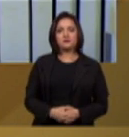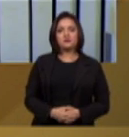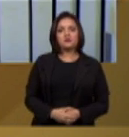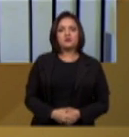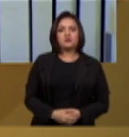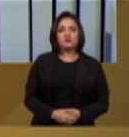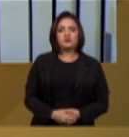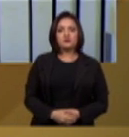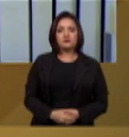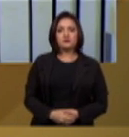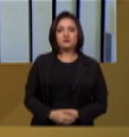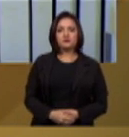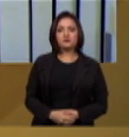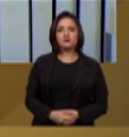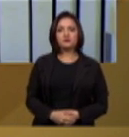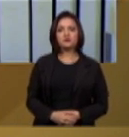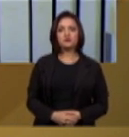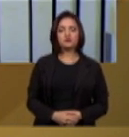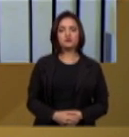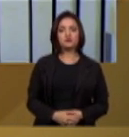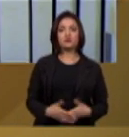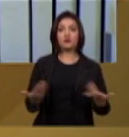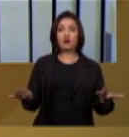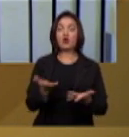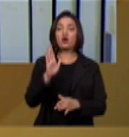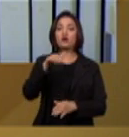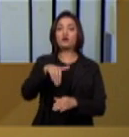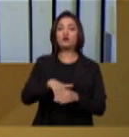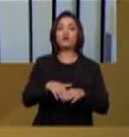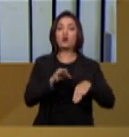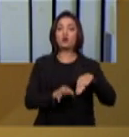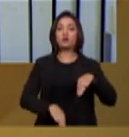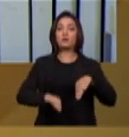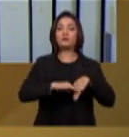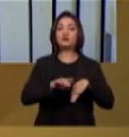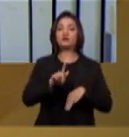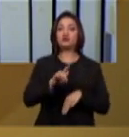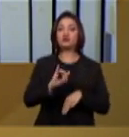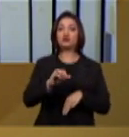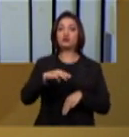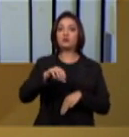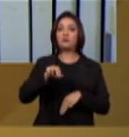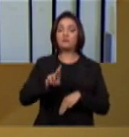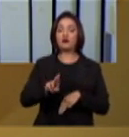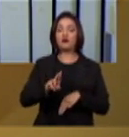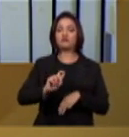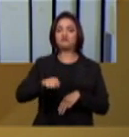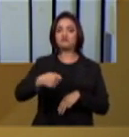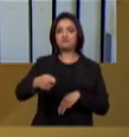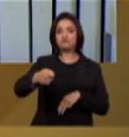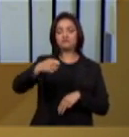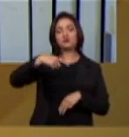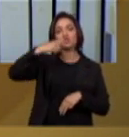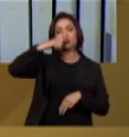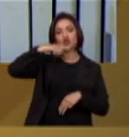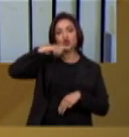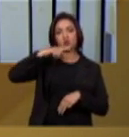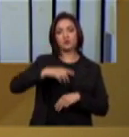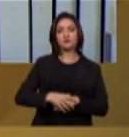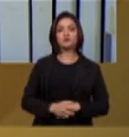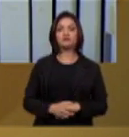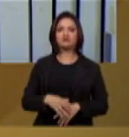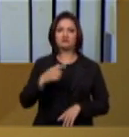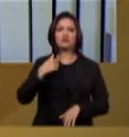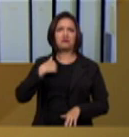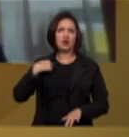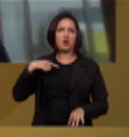Agradeço a ministra Carmen Lúcia. E agora, como vota o ministro Gilmar Mendes? Presidente, também eu estou